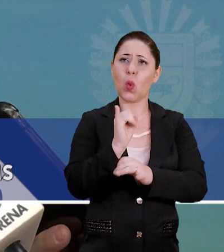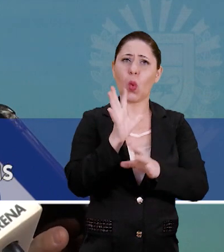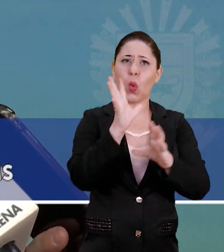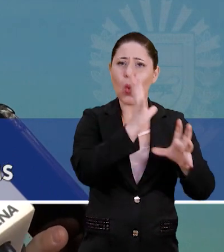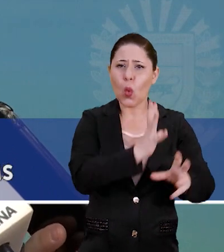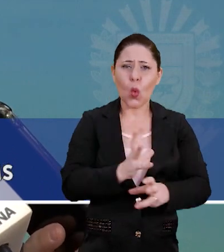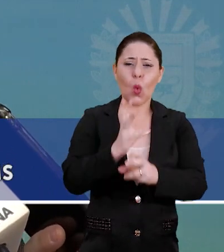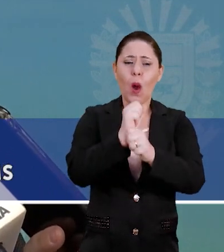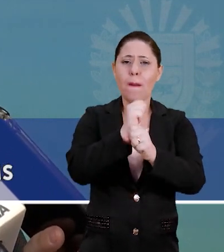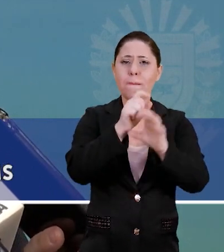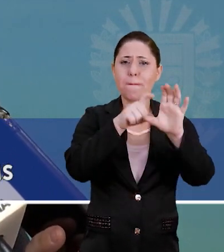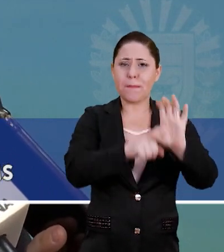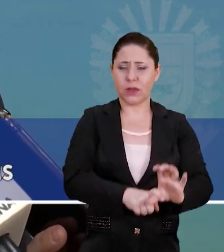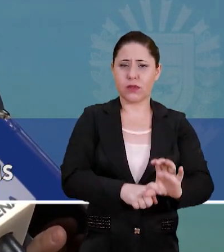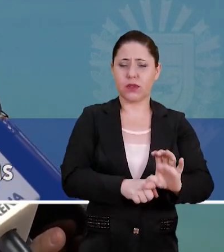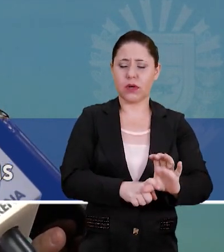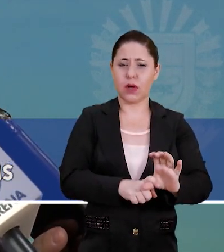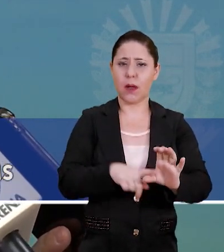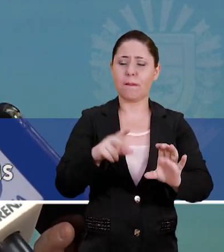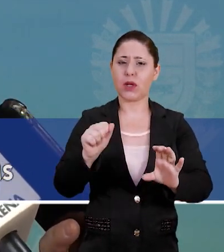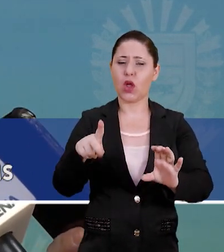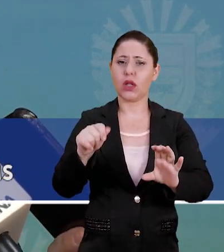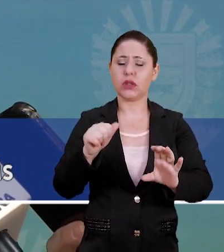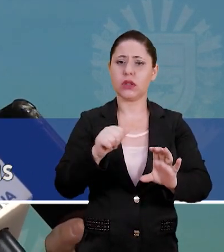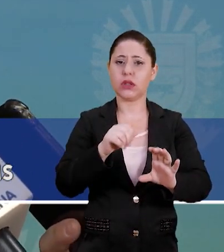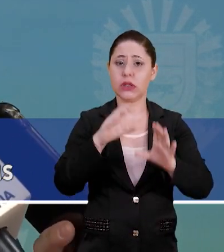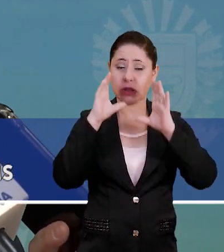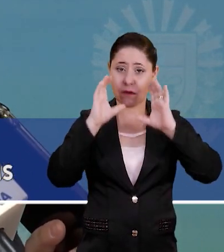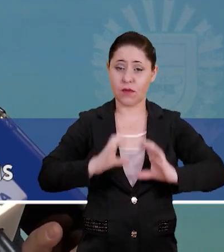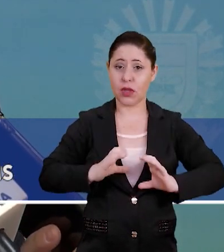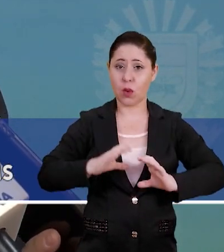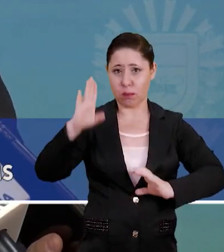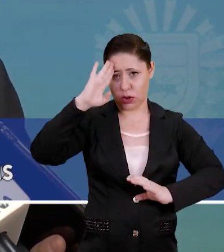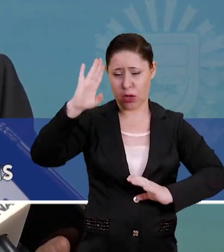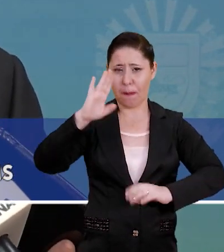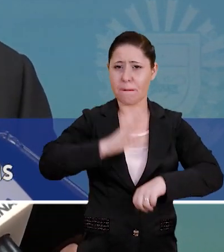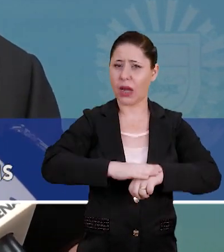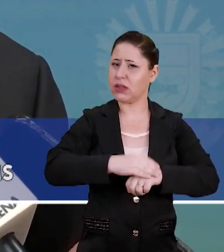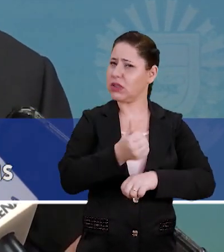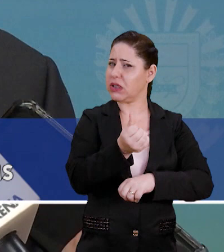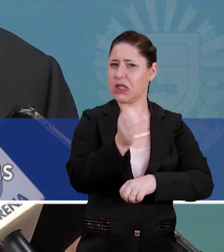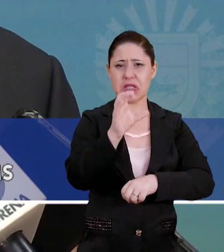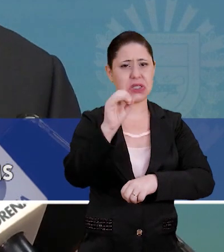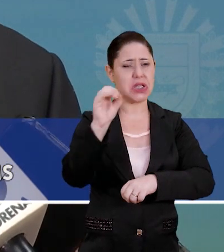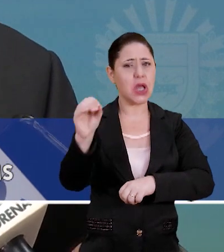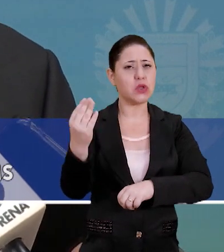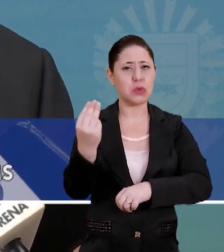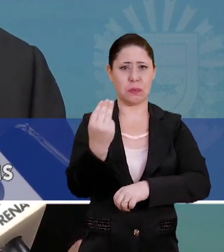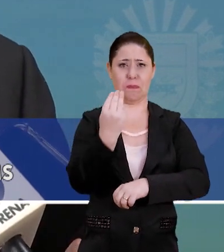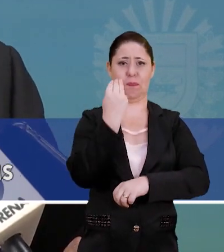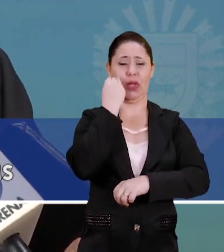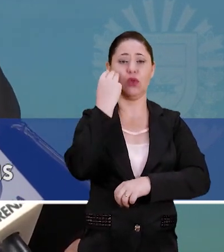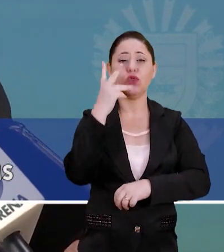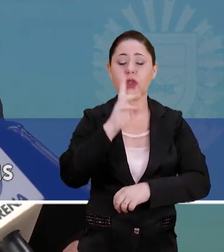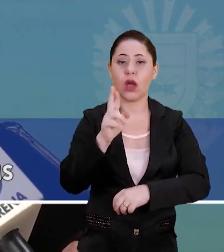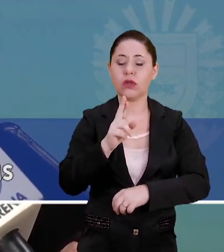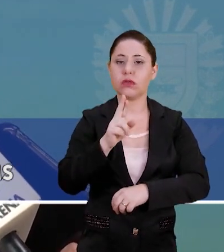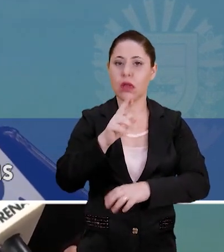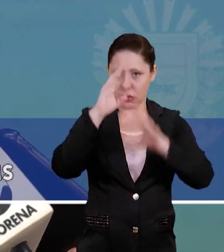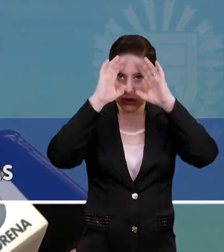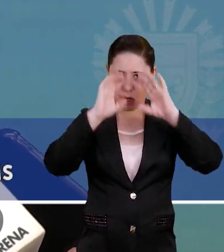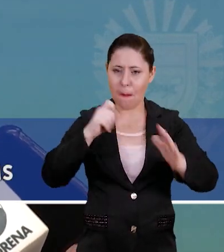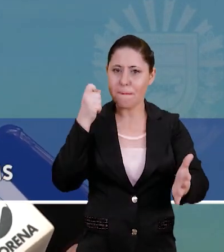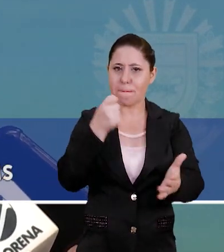o gasto total previdenciário, civil e militar, é mais de 2 bilhões e 600 milhões de reais. Veja só, o cidadão está